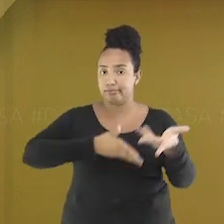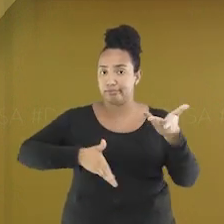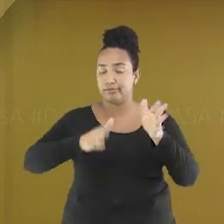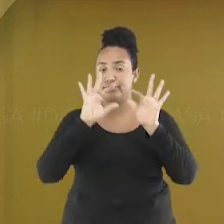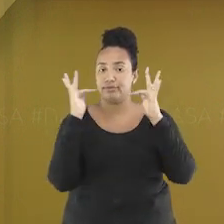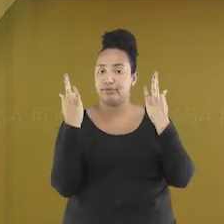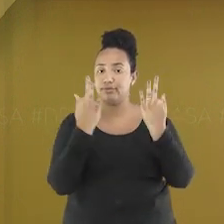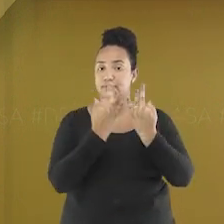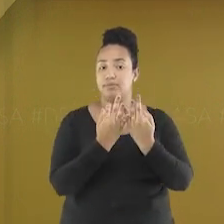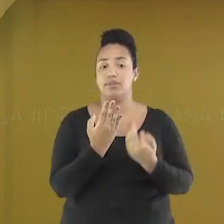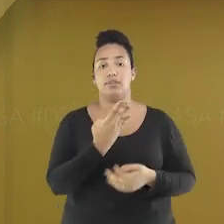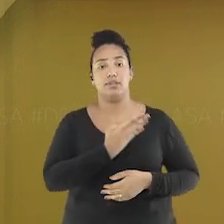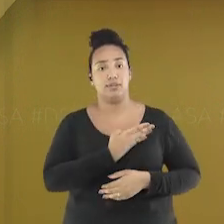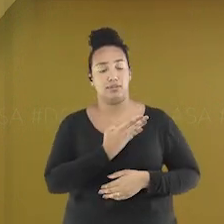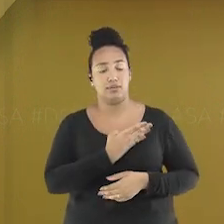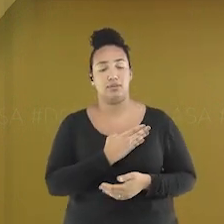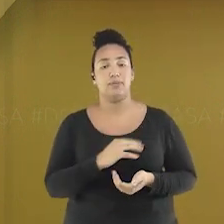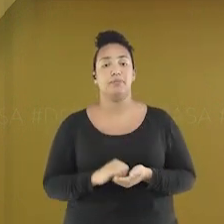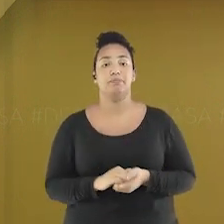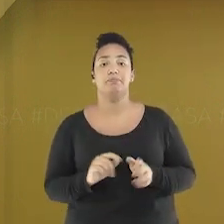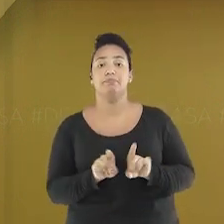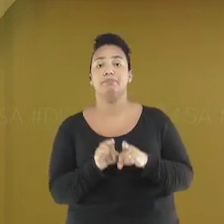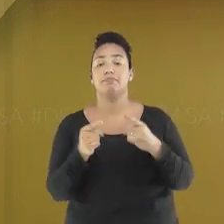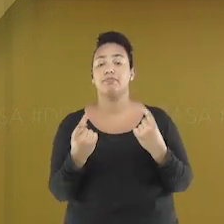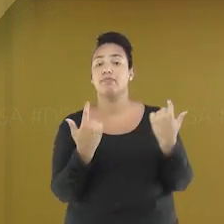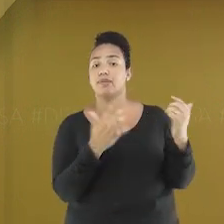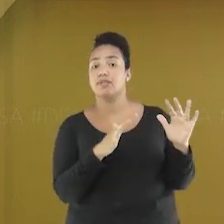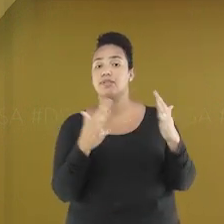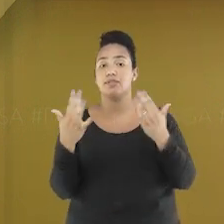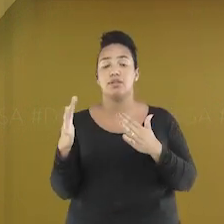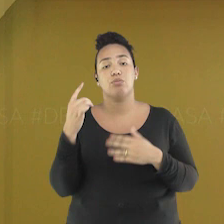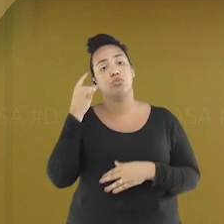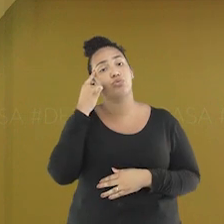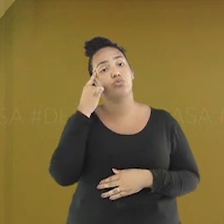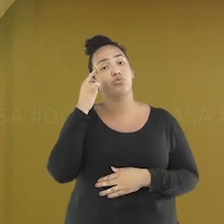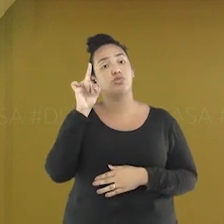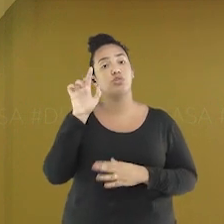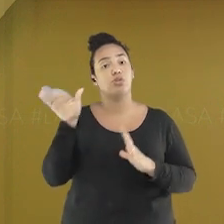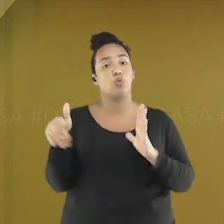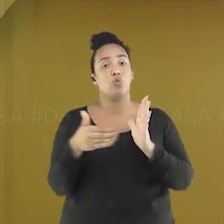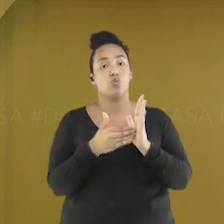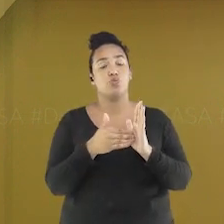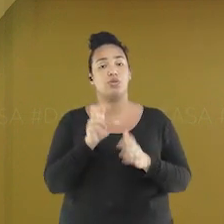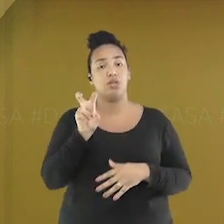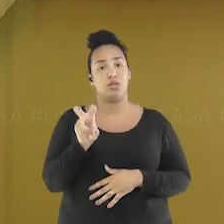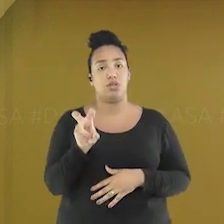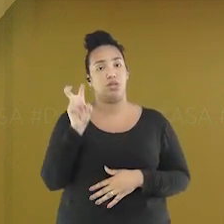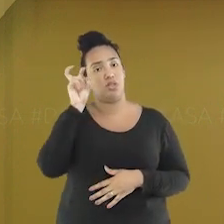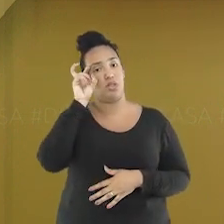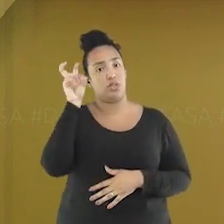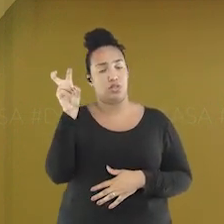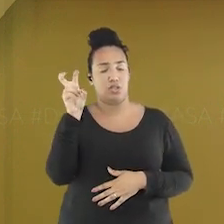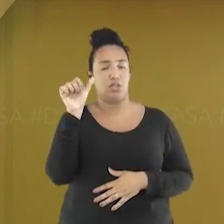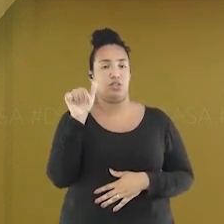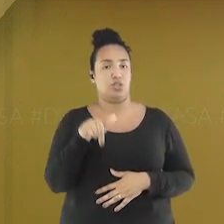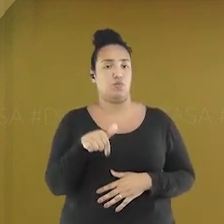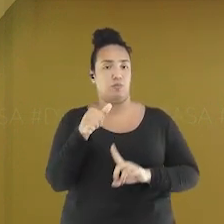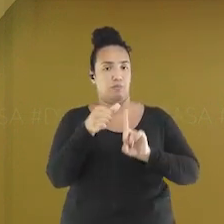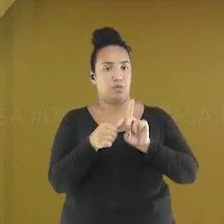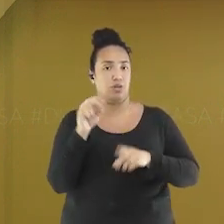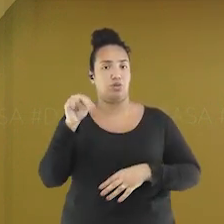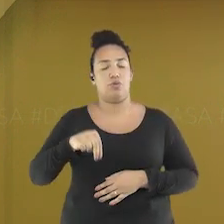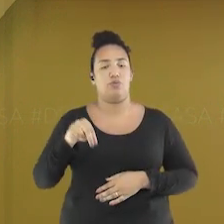né, bastante comida. E it is celebrated on last Thursday of November. E é celebrada na